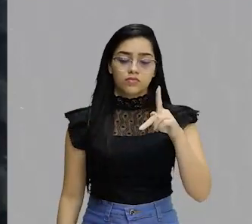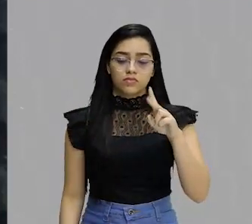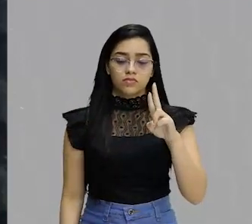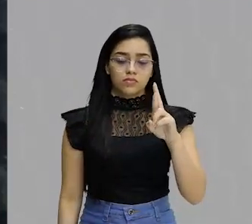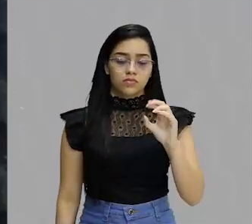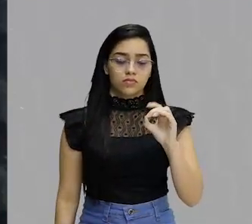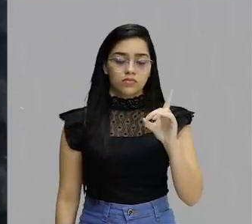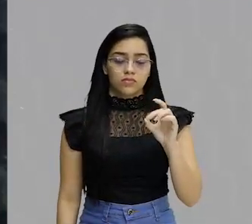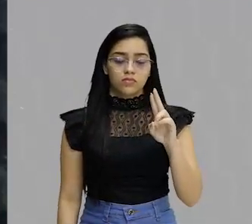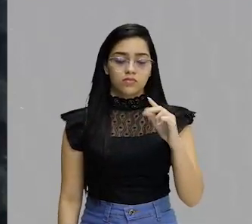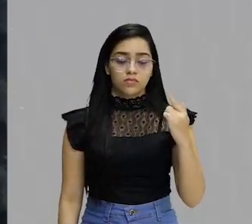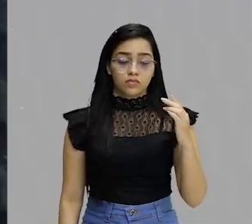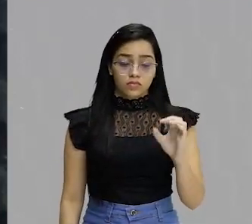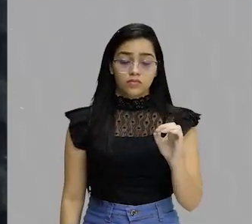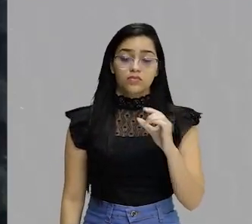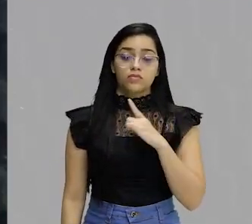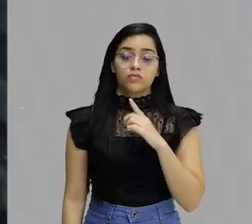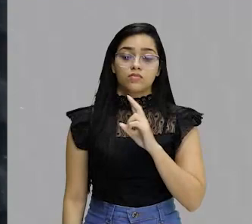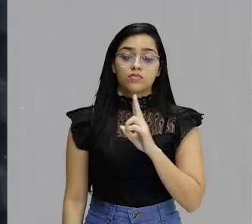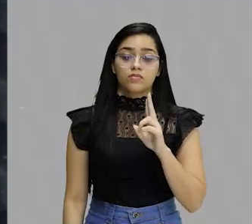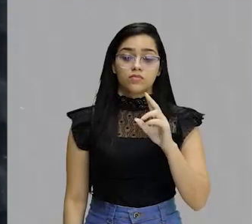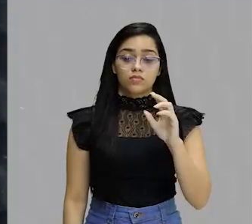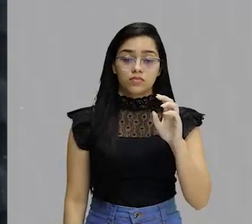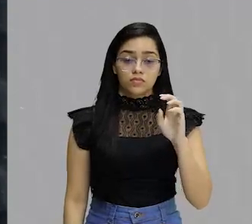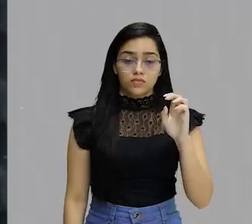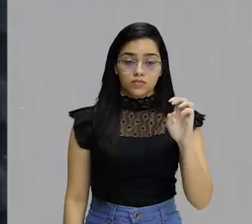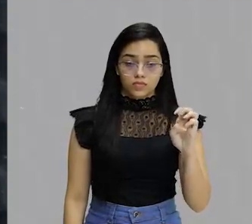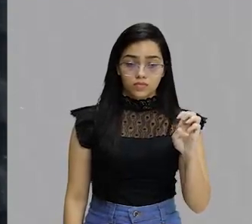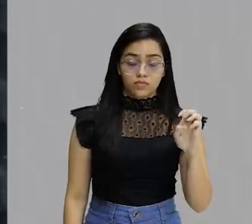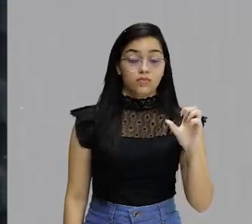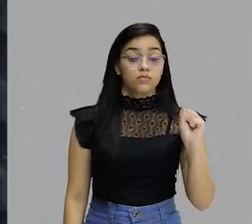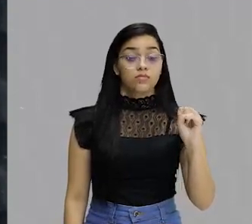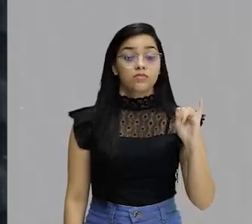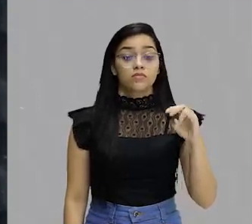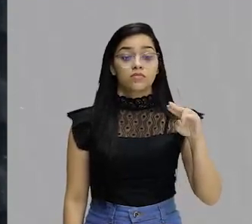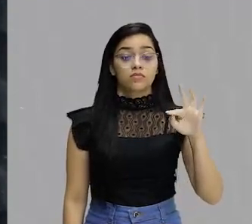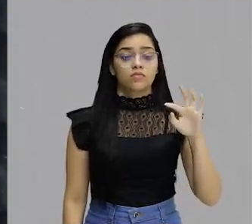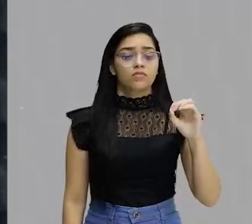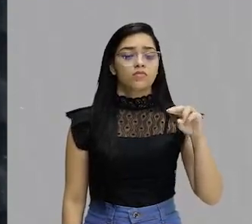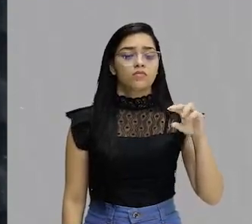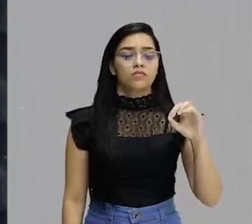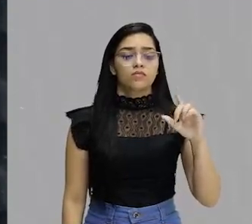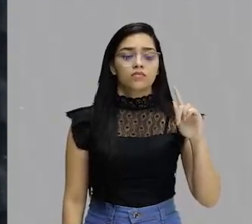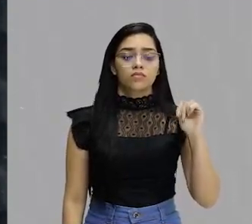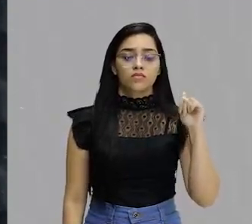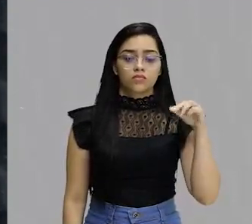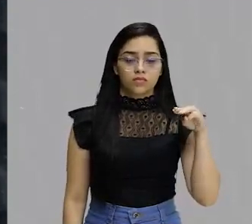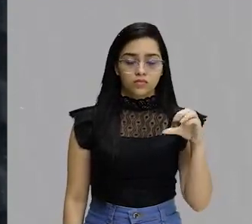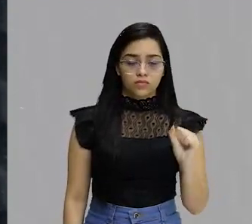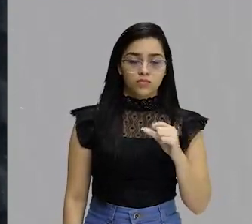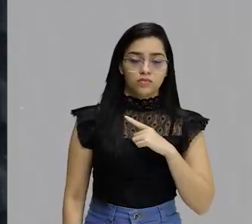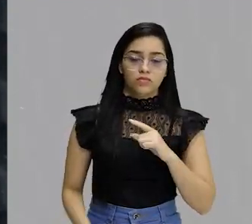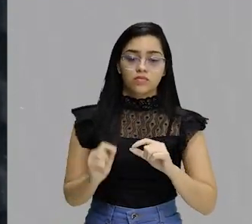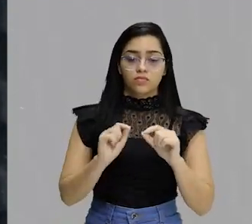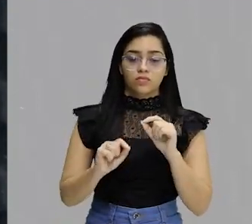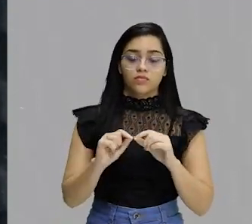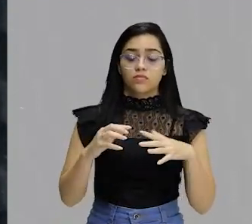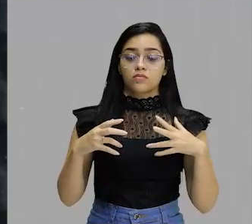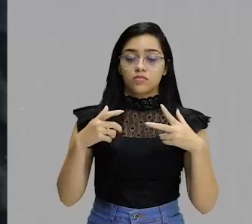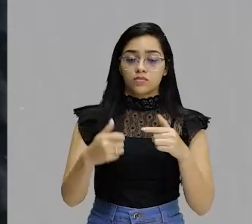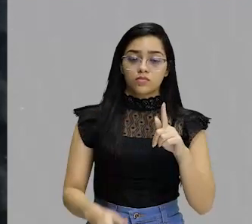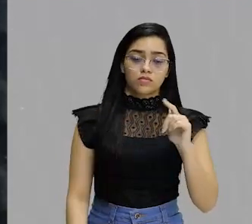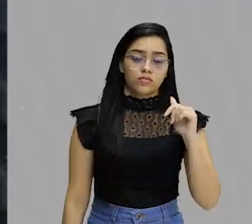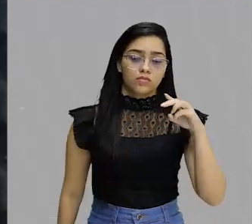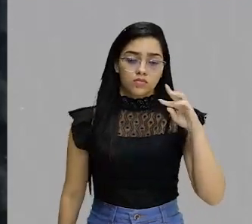E aí elas são chamadas de sifonógamas. Sifonógamas. Por quê? O tubo polínico ele leva o